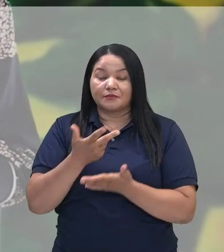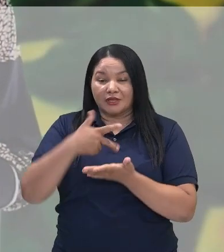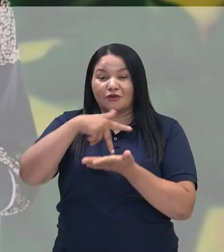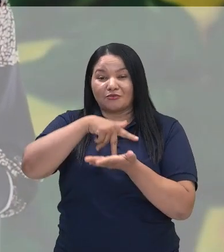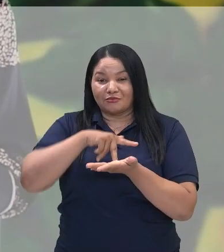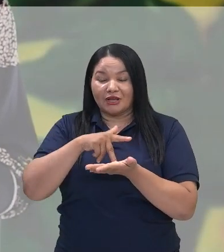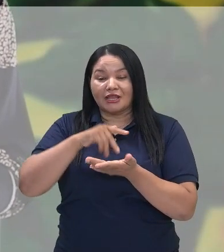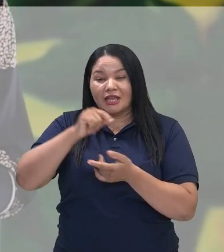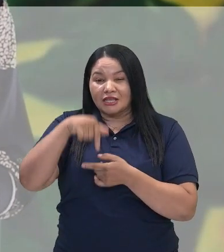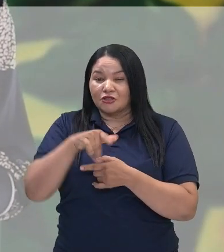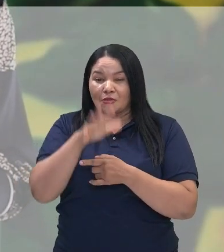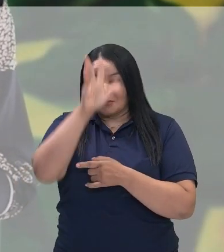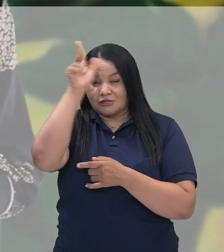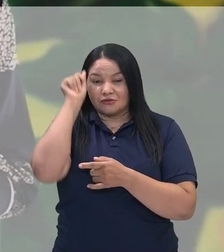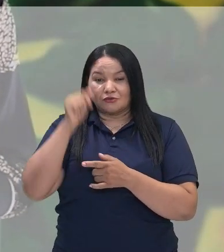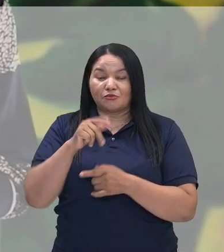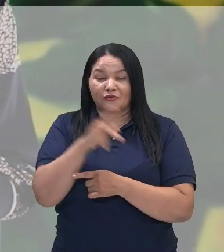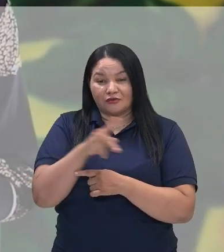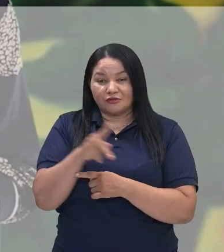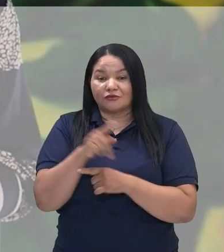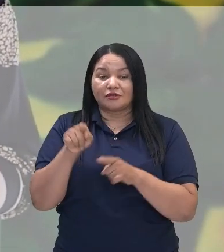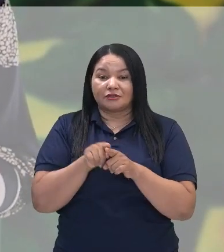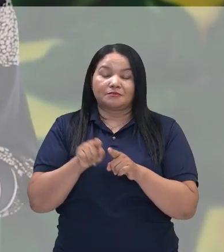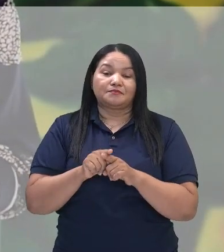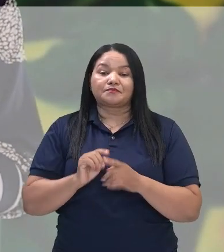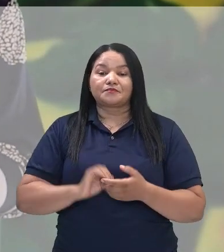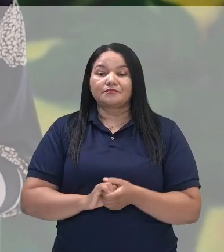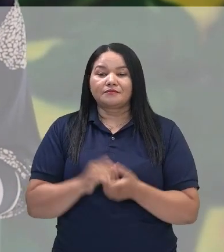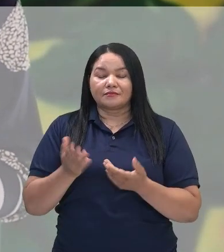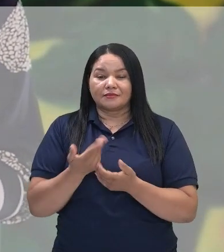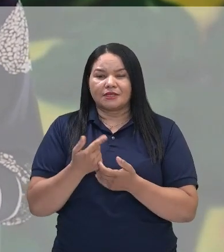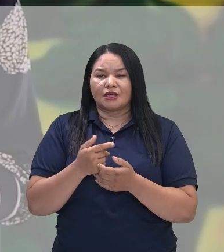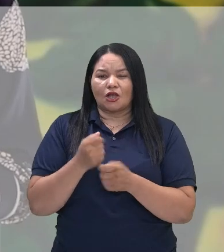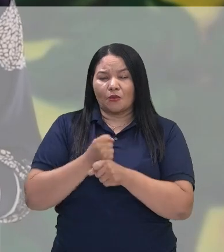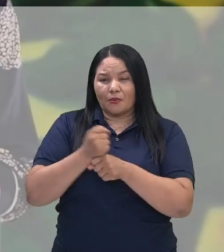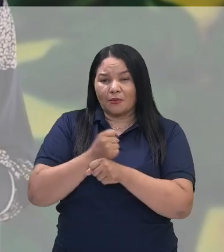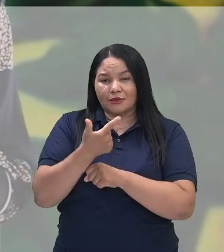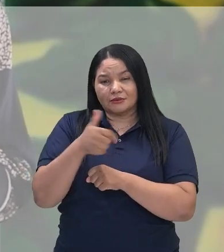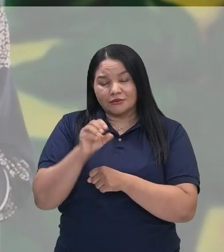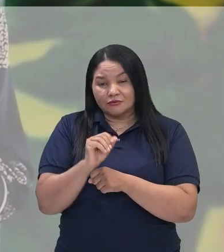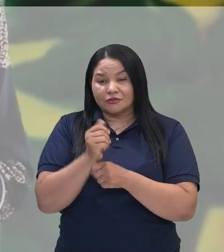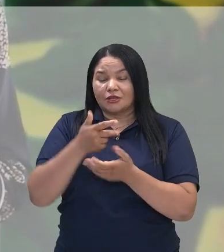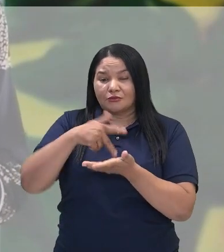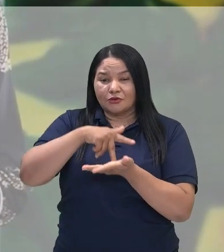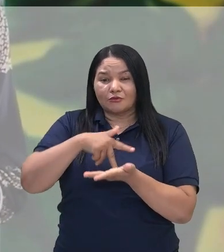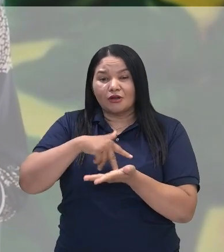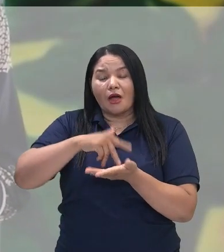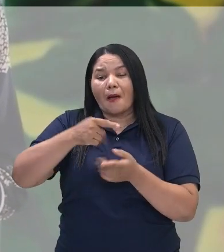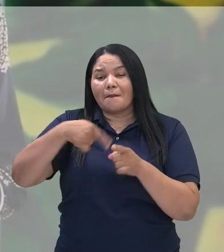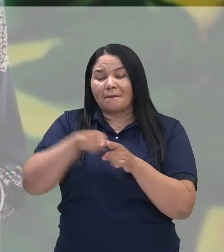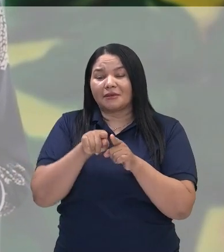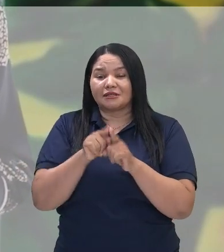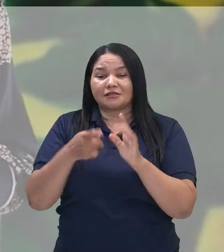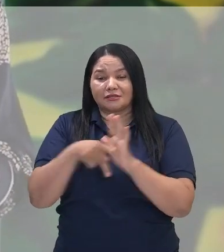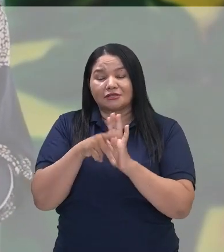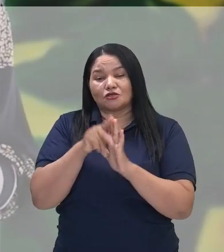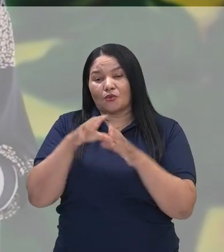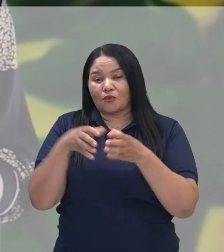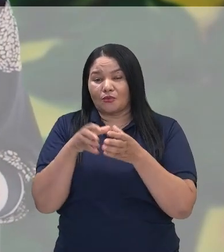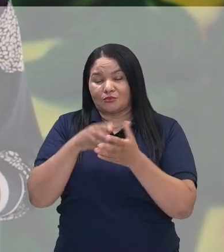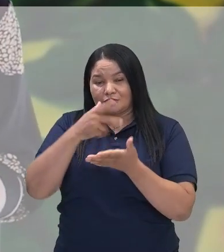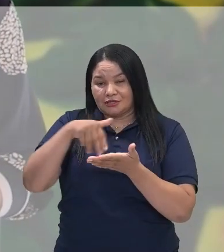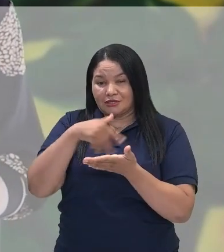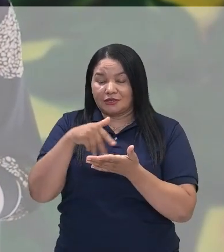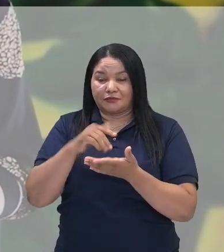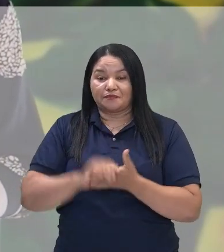Amazonas e professora da Rede Pública de Ensino. Fui bailarina do Balé Folclórico do Amazonas durante 10 anos. E hoje